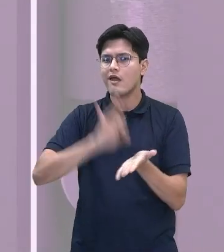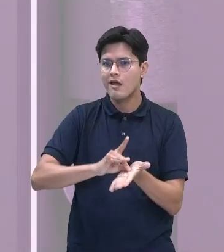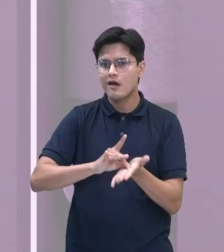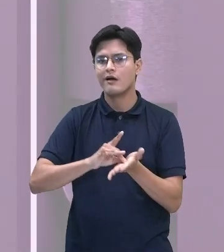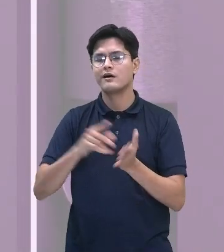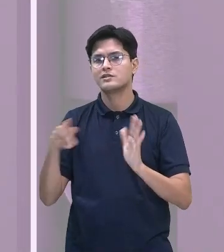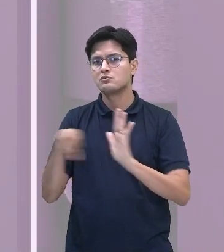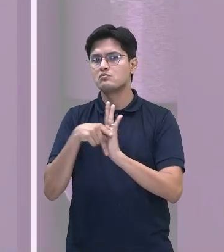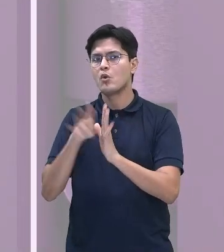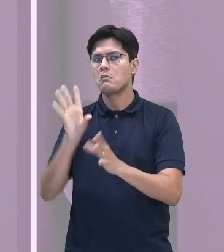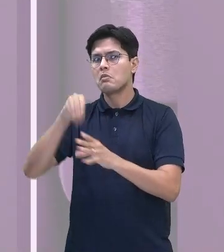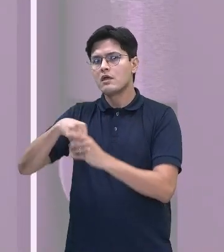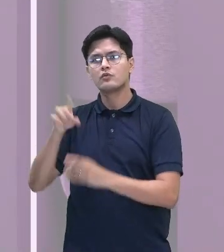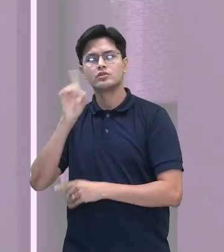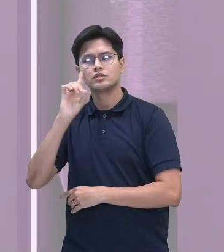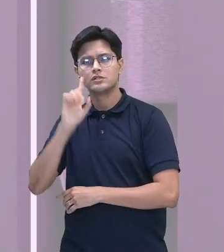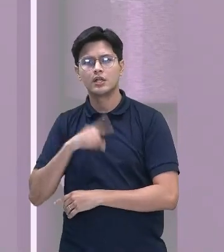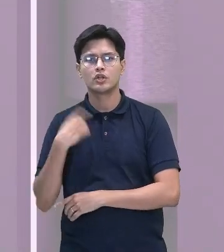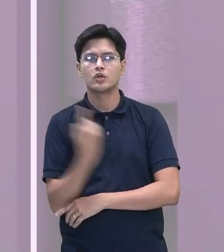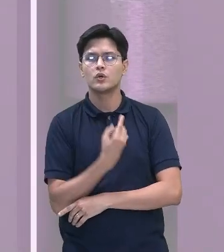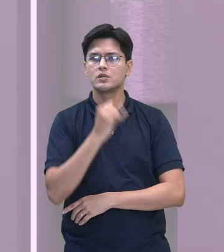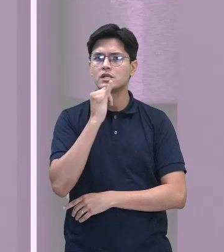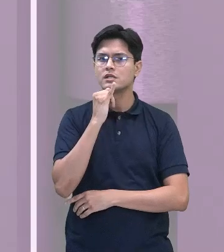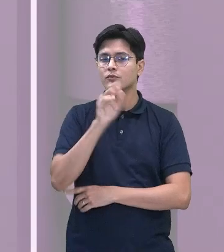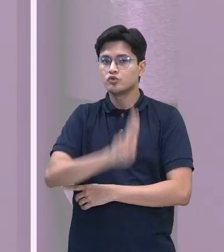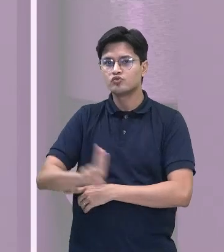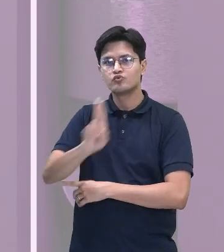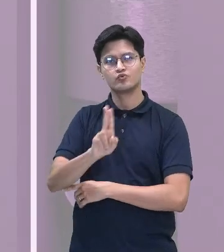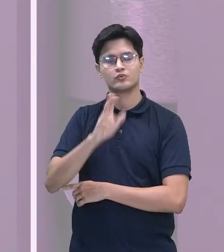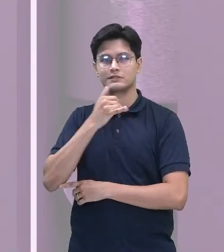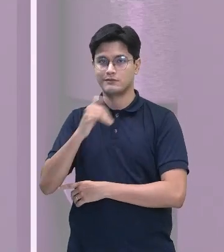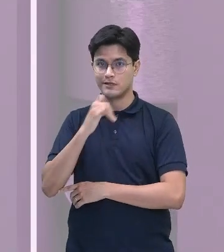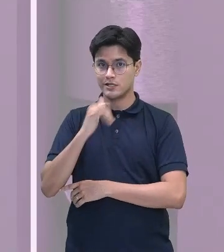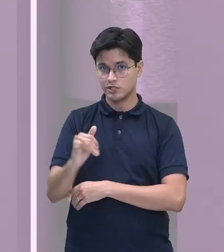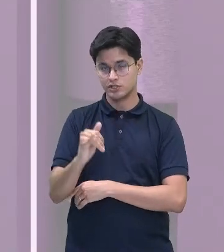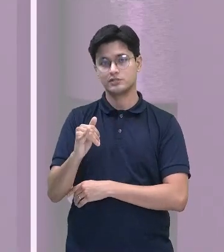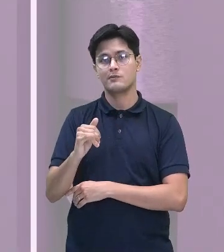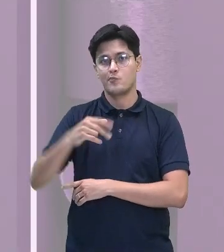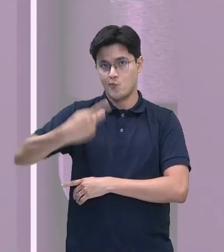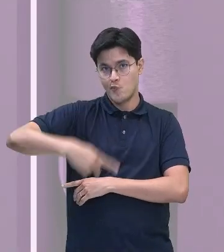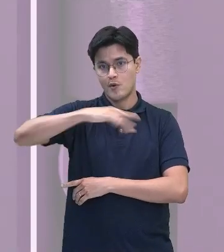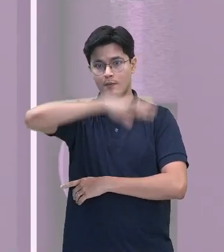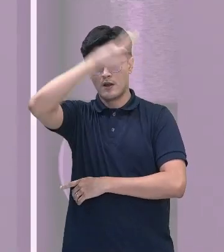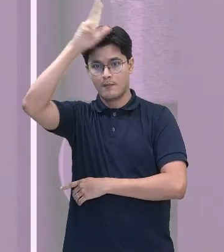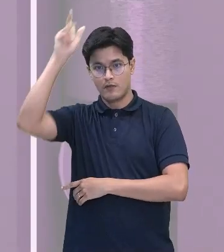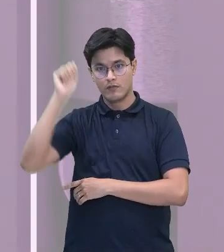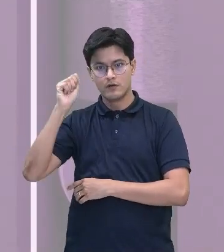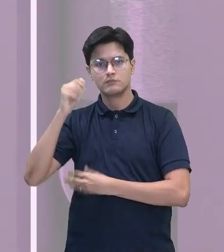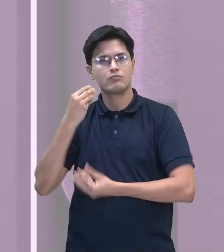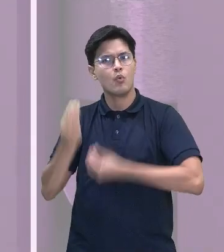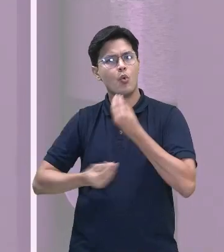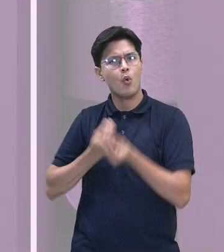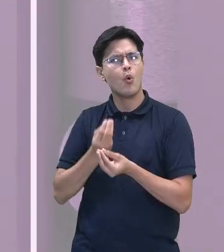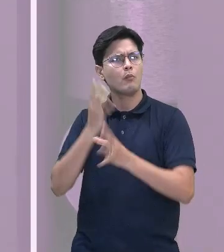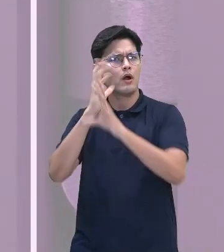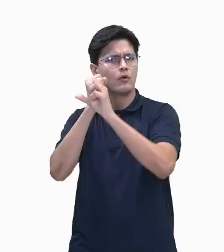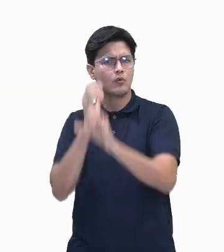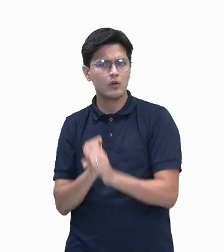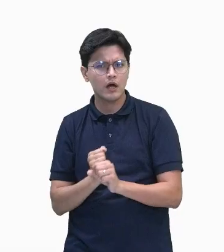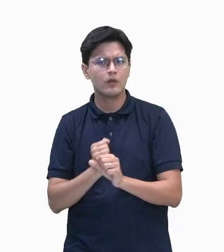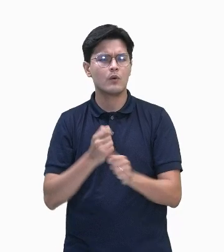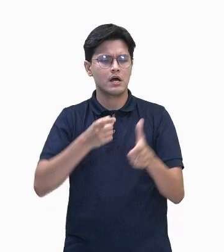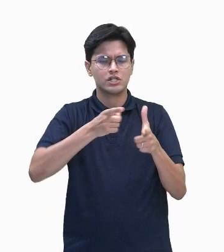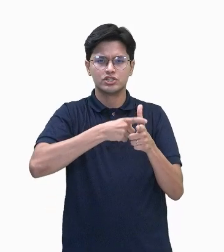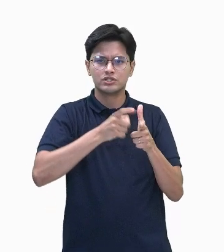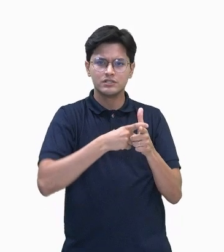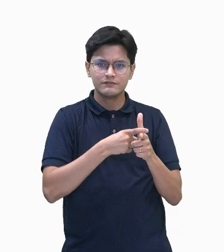do consumo de energia no Amazonas. Olha como que é calculado a nossa velha conta de energia, viu?